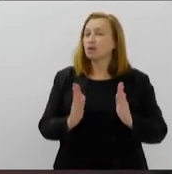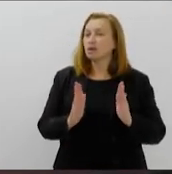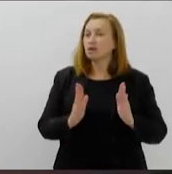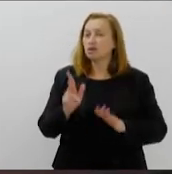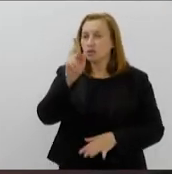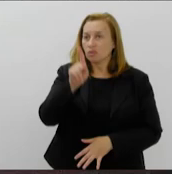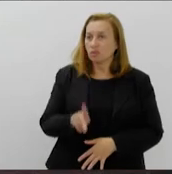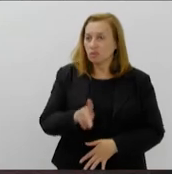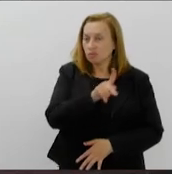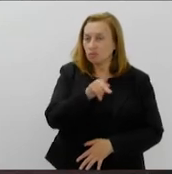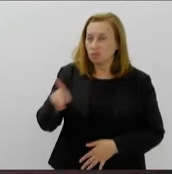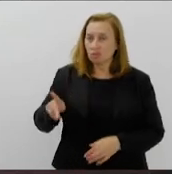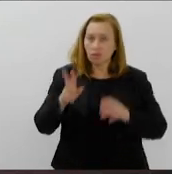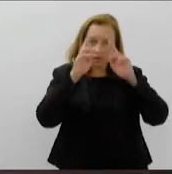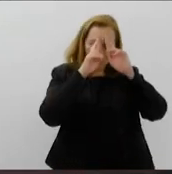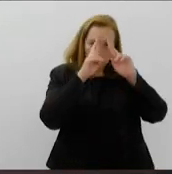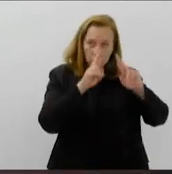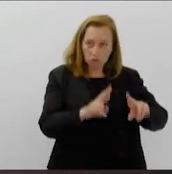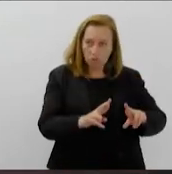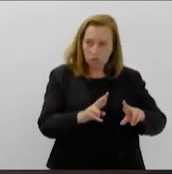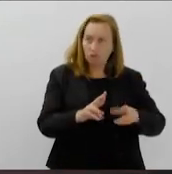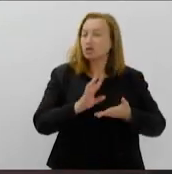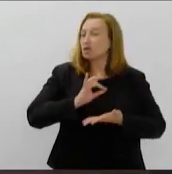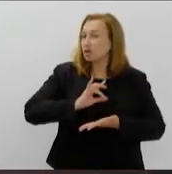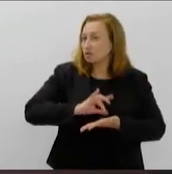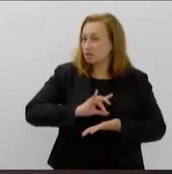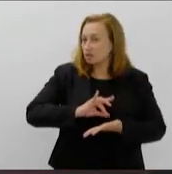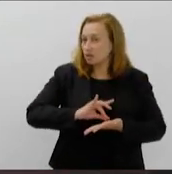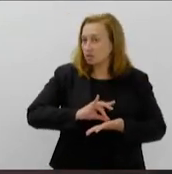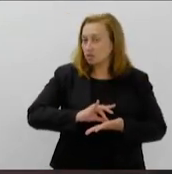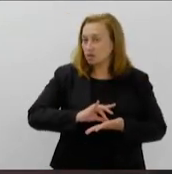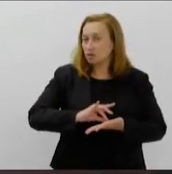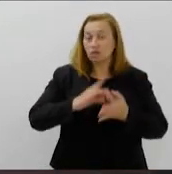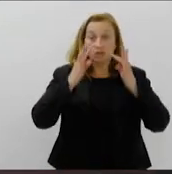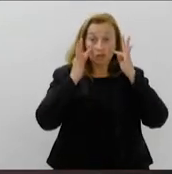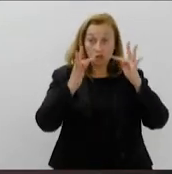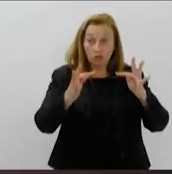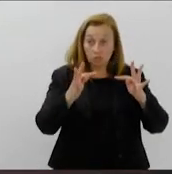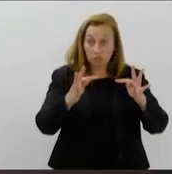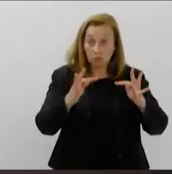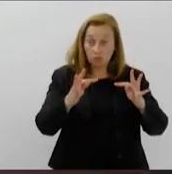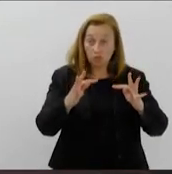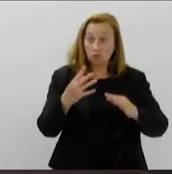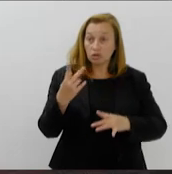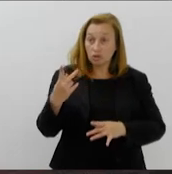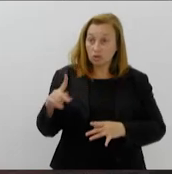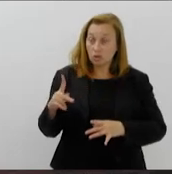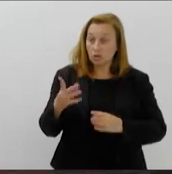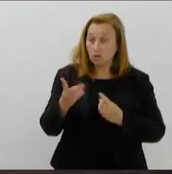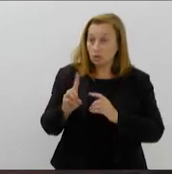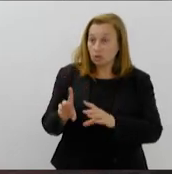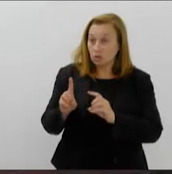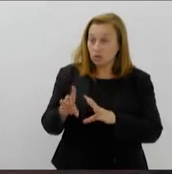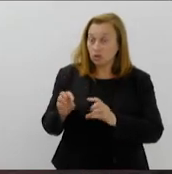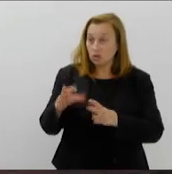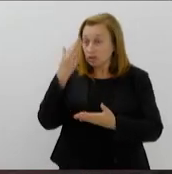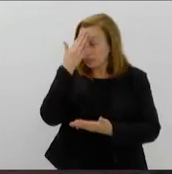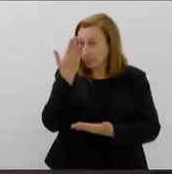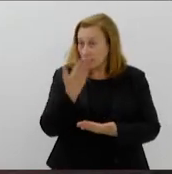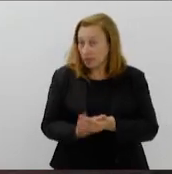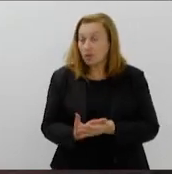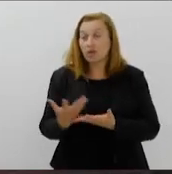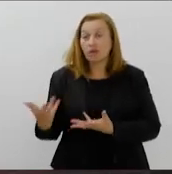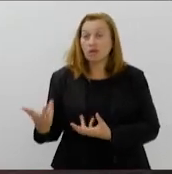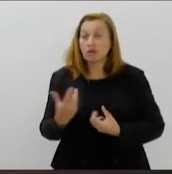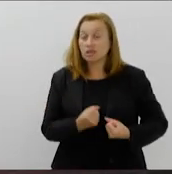de forma respeitosa, mas verdadeira, testemunhando aquilo que sua doutrina acredita, aquilo que recebeu